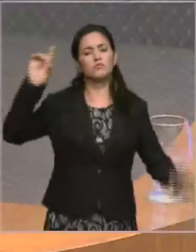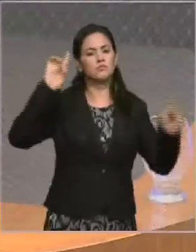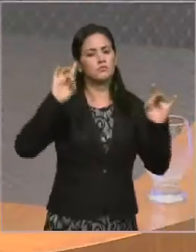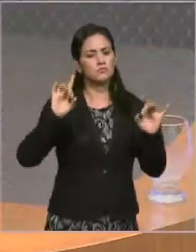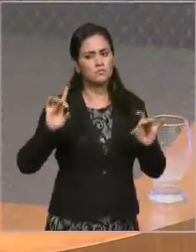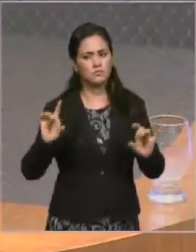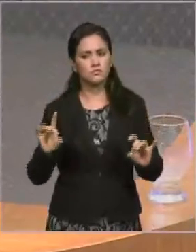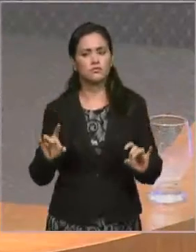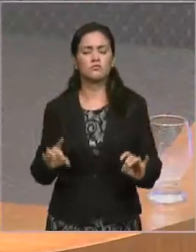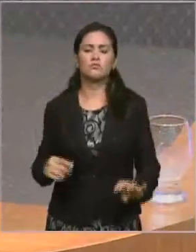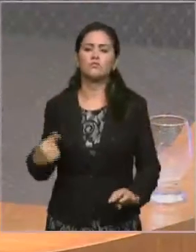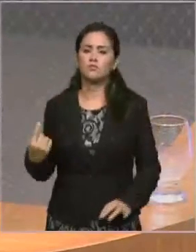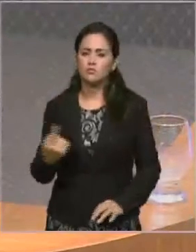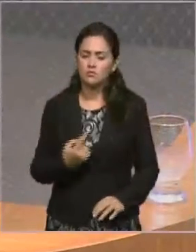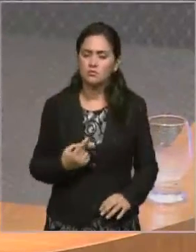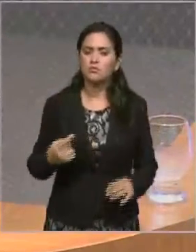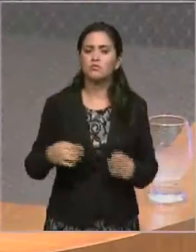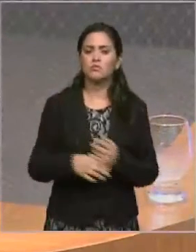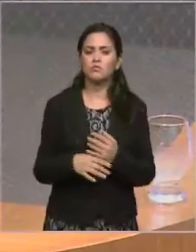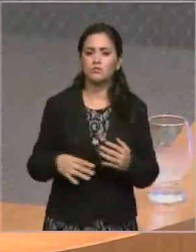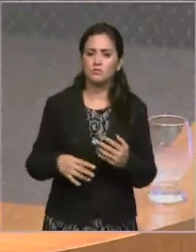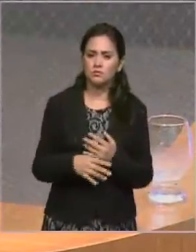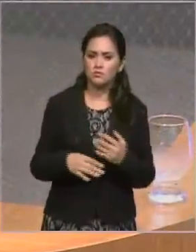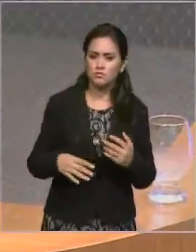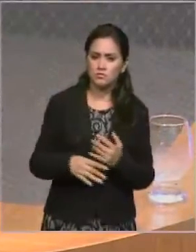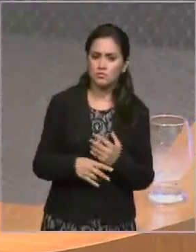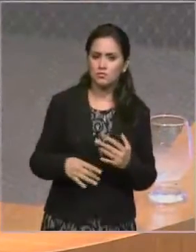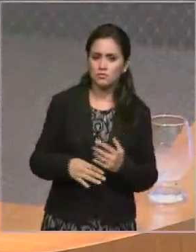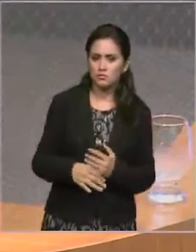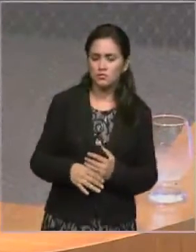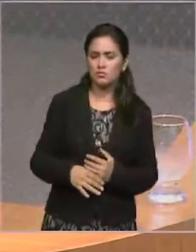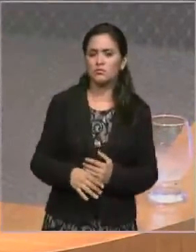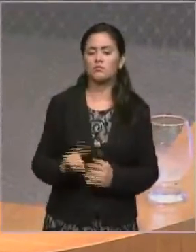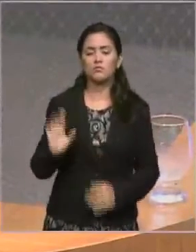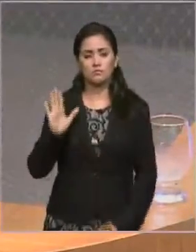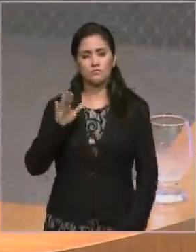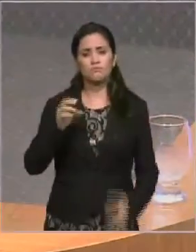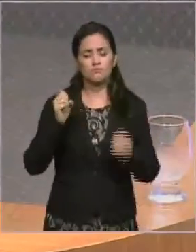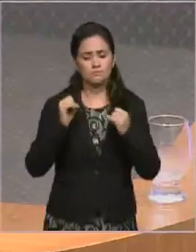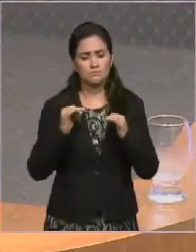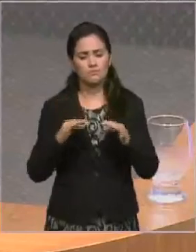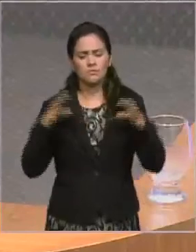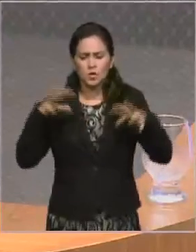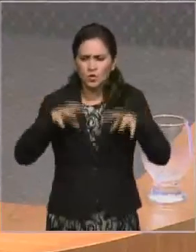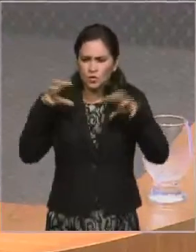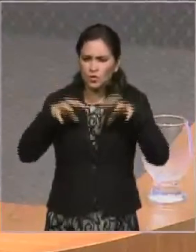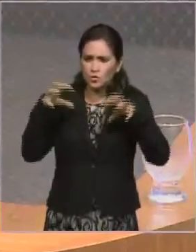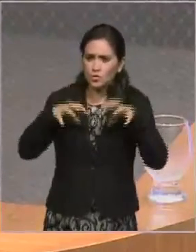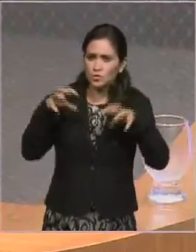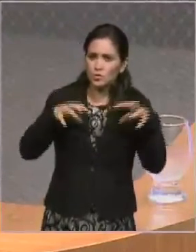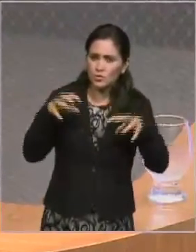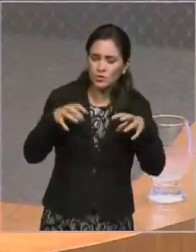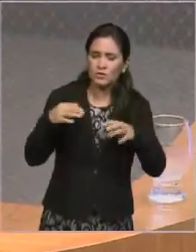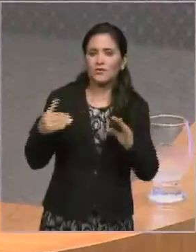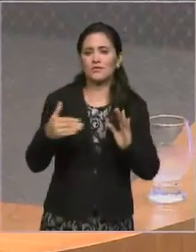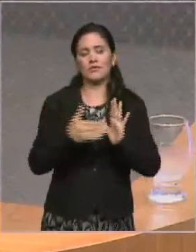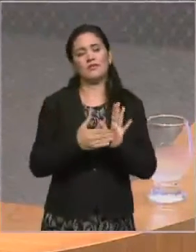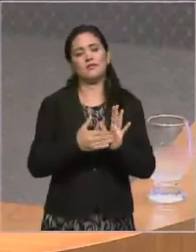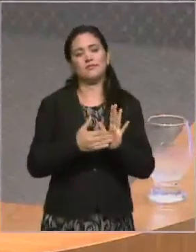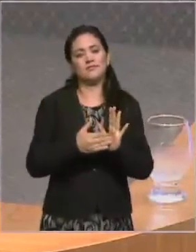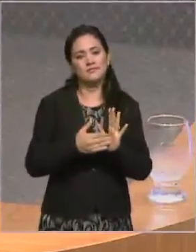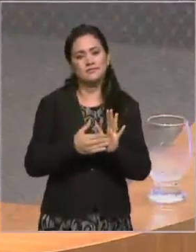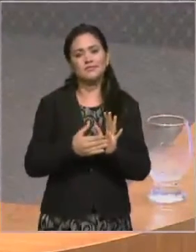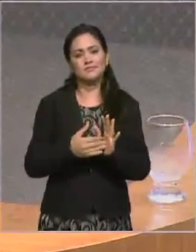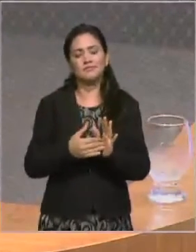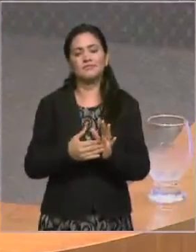para o nosso município. Para você ter ideia, foi uma tarde, inclusive, abençoada, porque foi muita chuva no final do evento, inclusive na